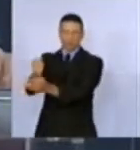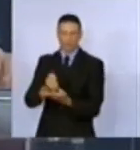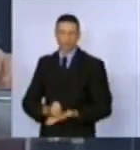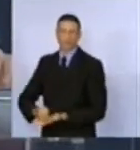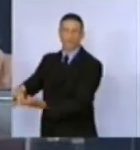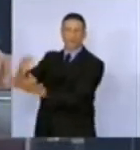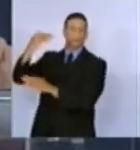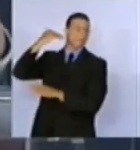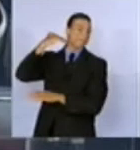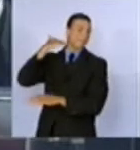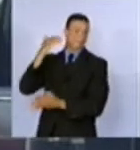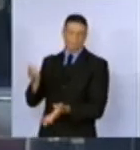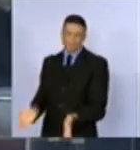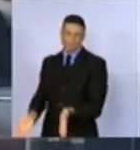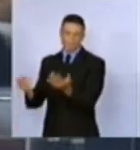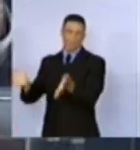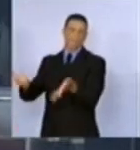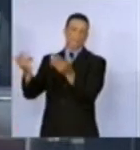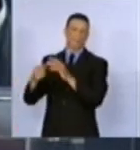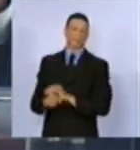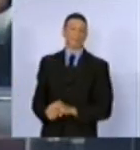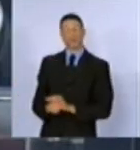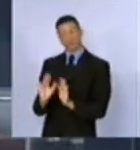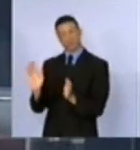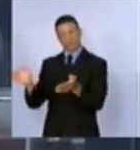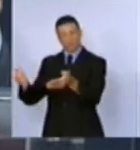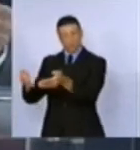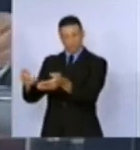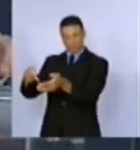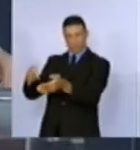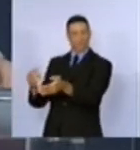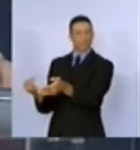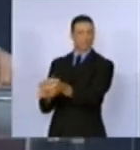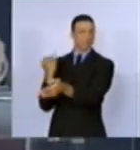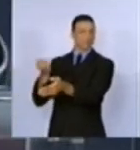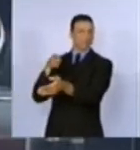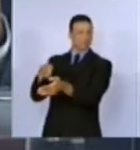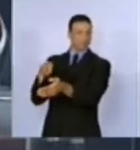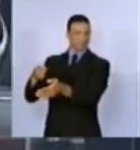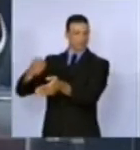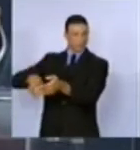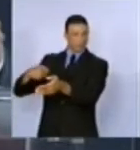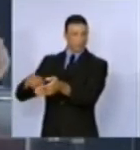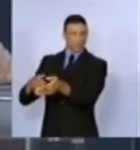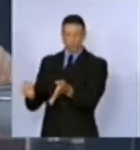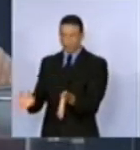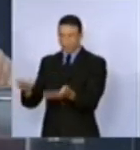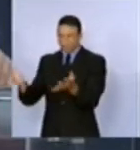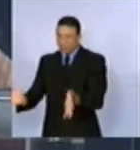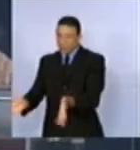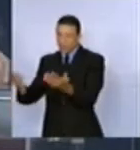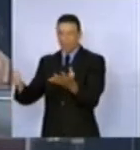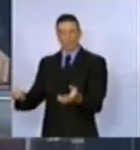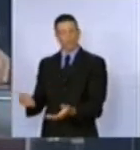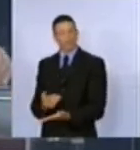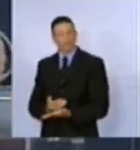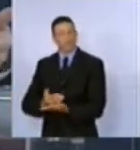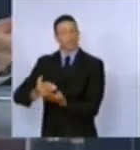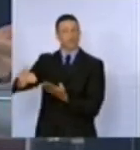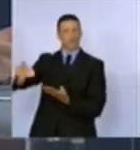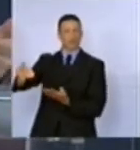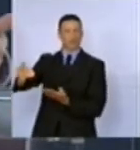na promoção de sustentabilidade esse Setor 1 setor que tem um grande apelo para para para esse tipo de iniciativa